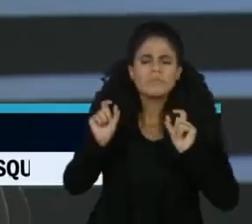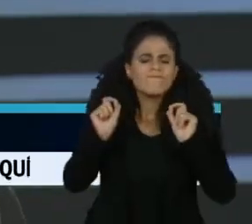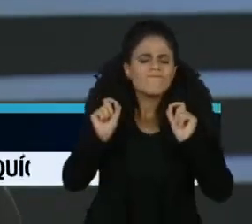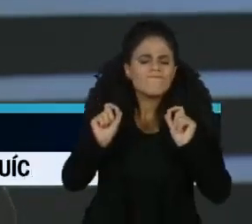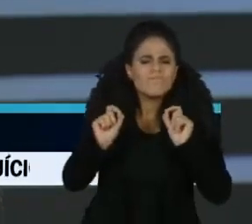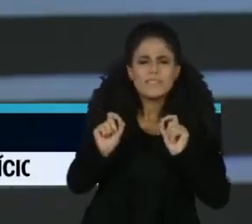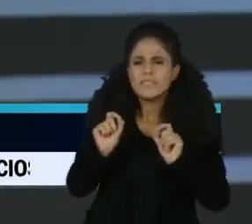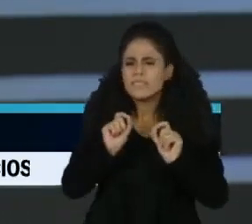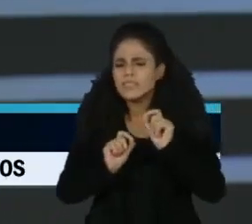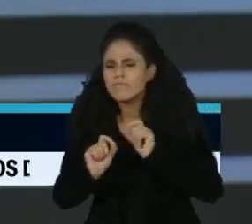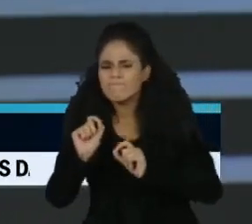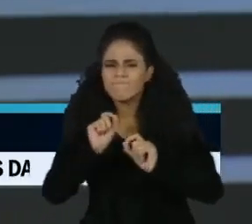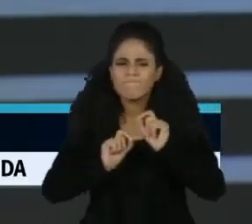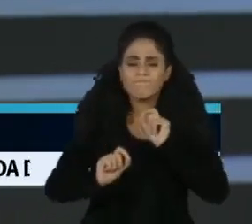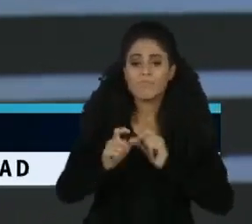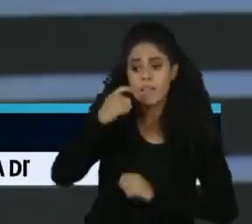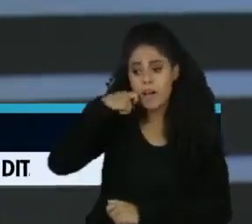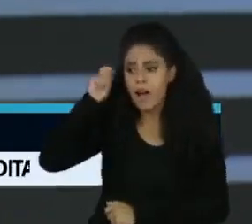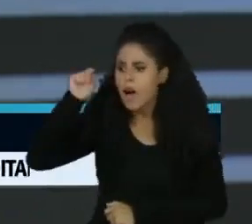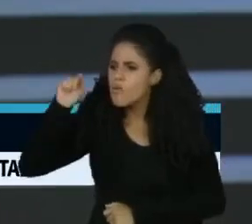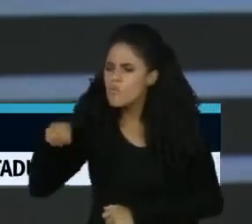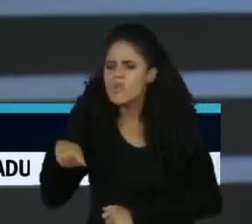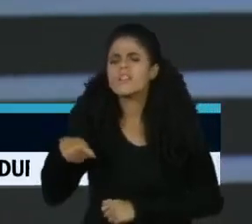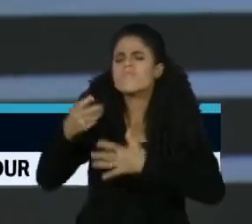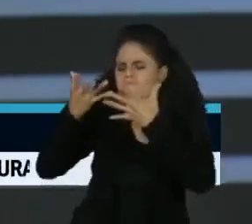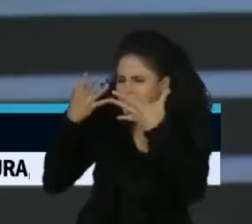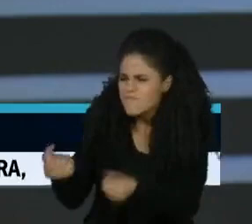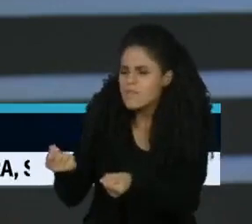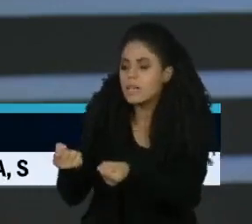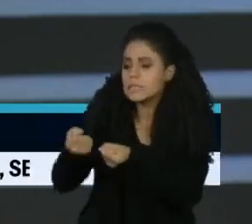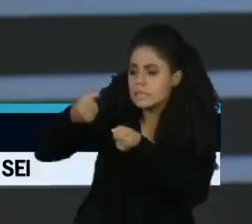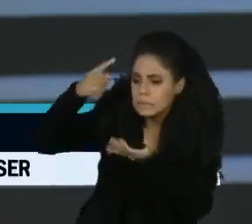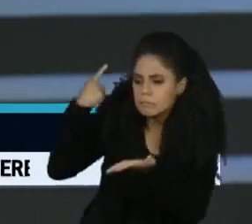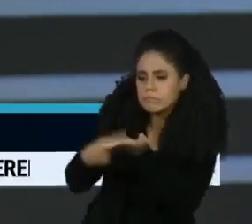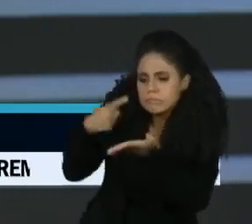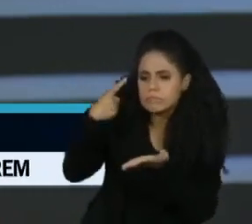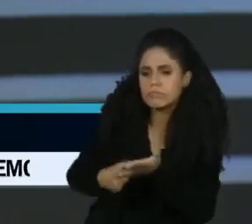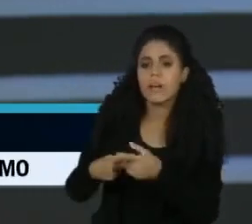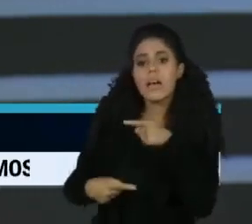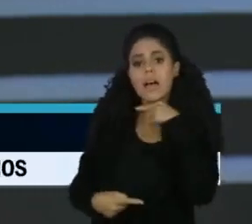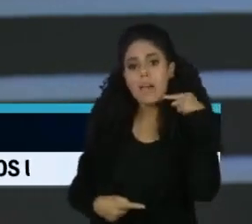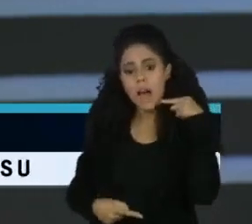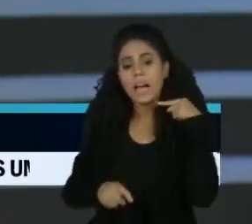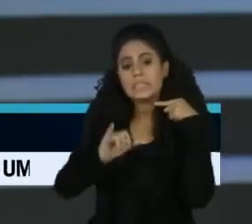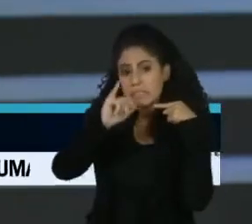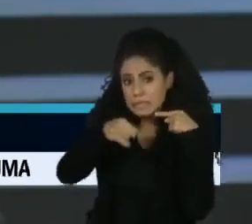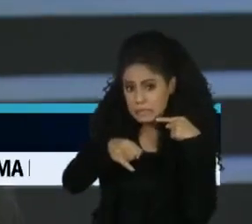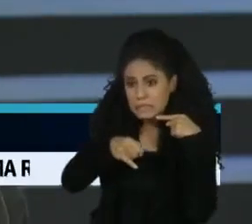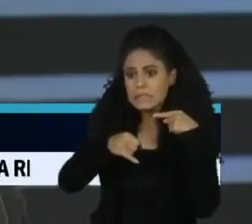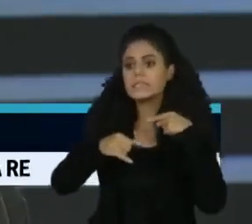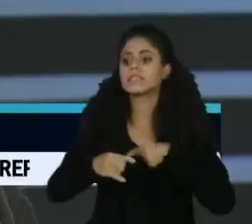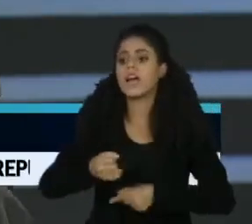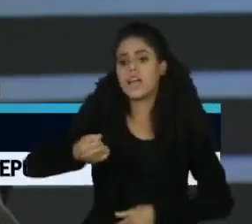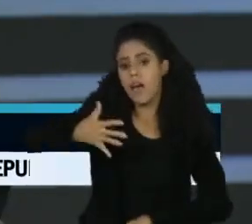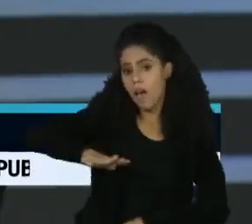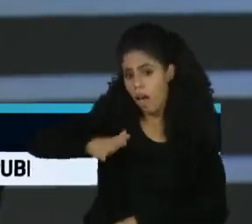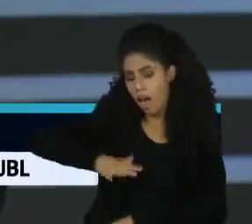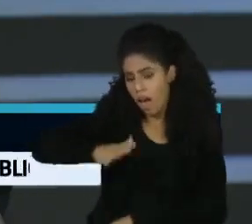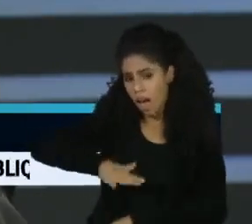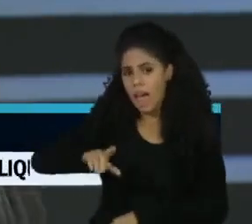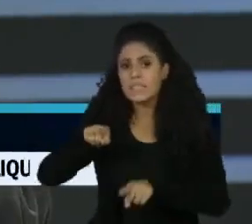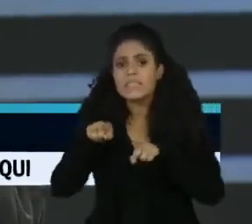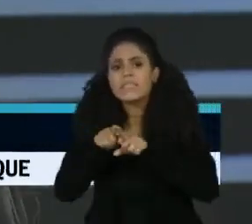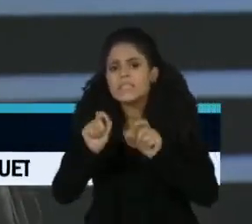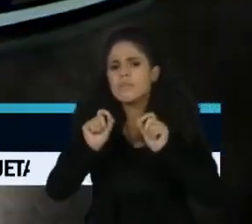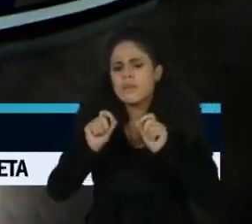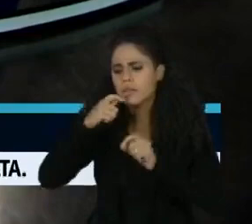quer que a Ucrânia aceite a anexação definitiva da Crimeia, certo? Ele quer que a